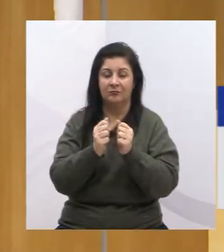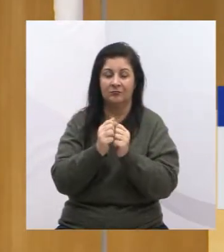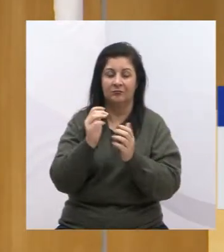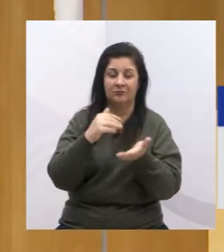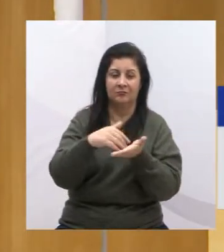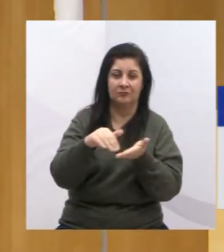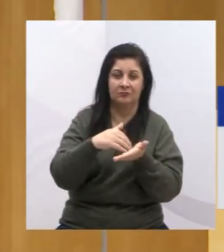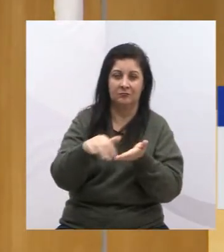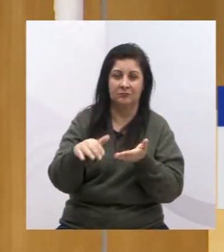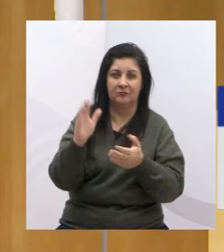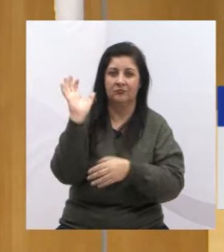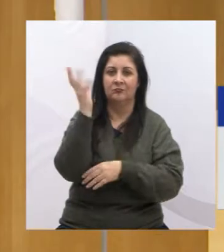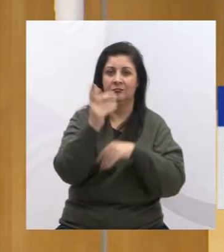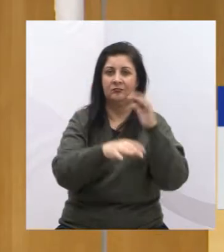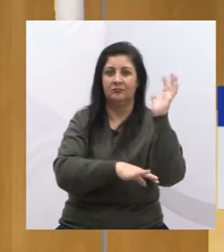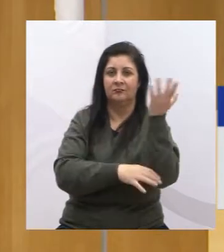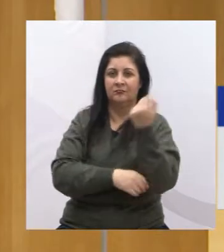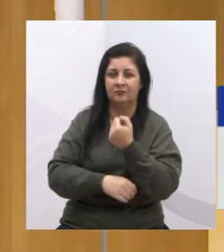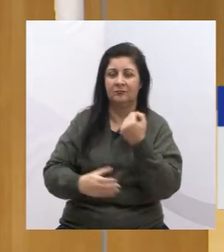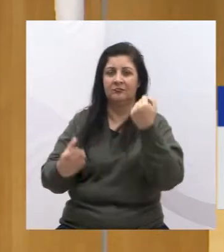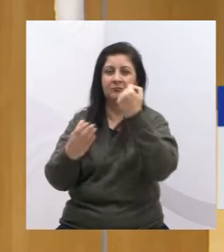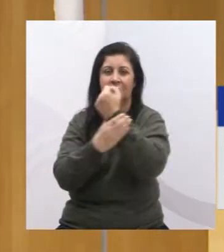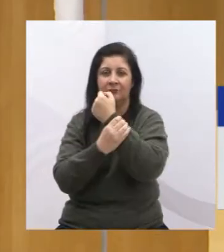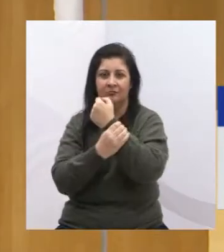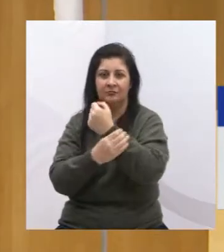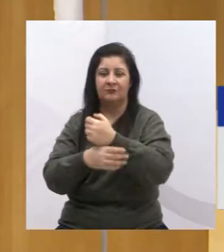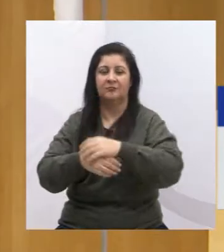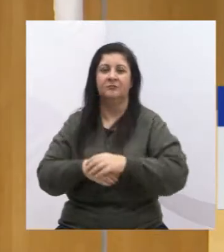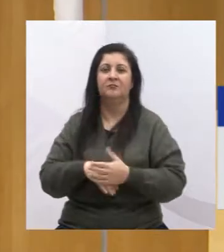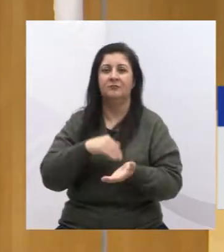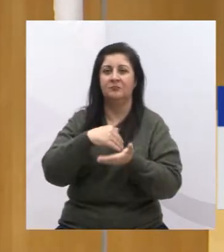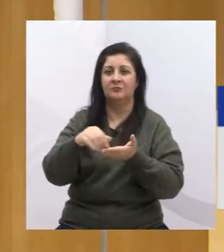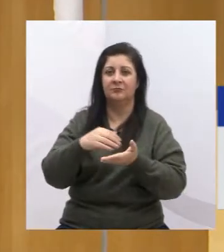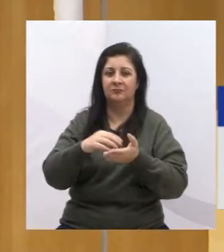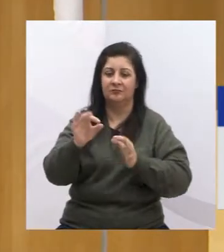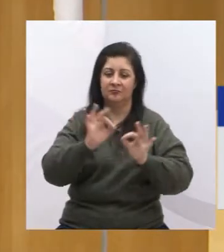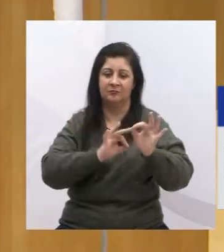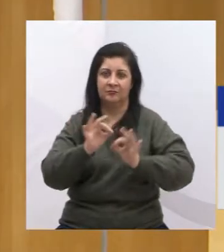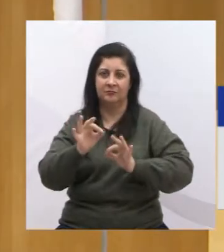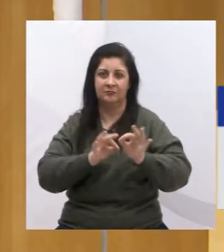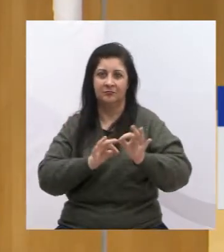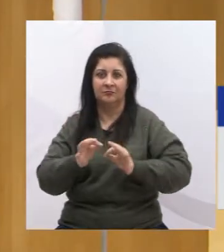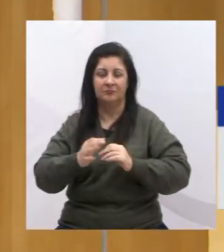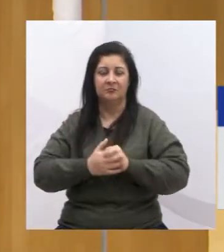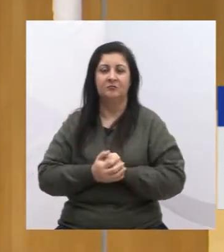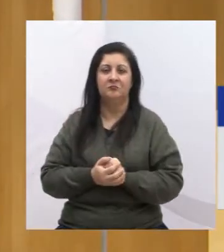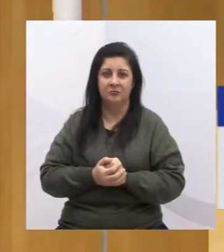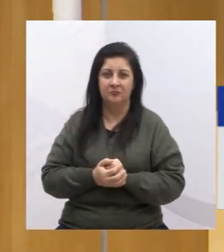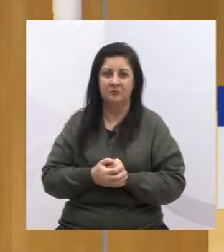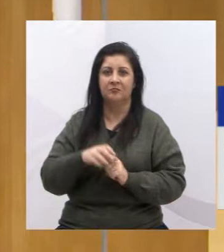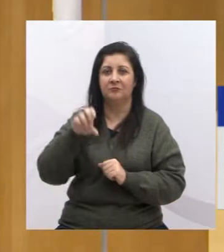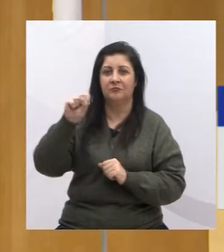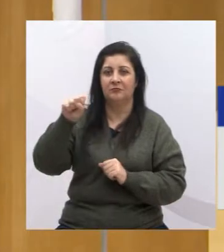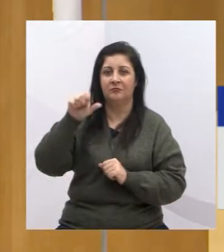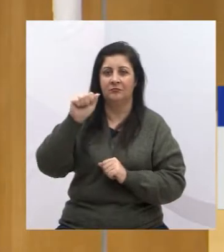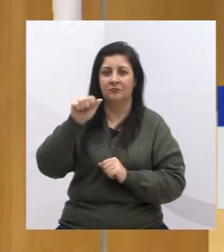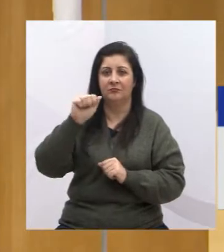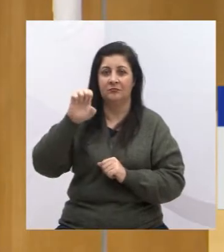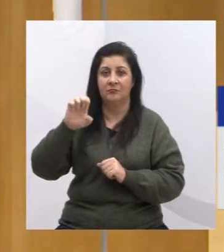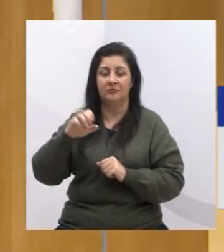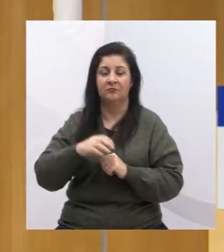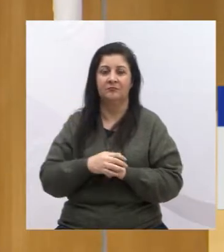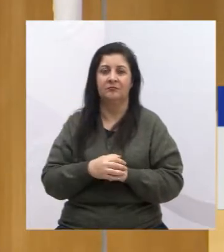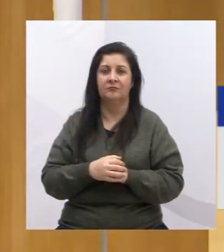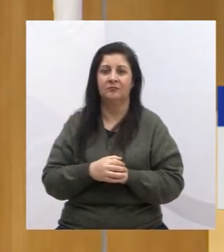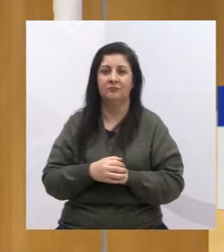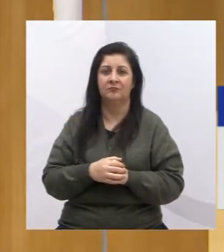Secretaria de Segurança e Defesa do Cidadão, Secretaria do Planejamento, Setor de Posturas, o SAI, além do